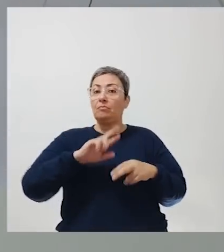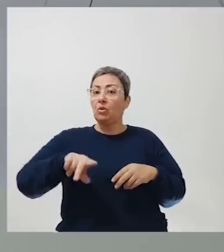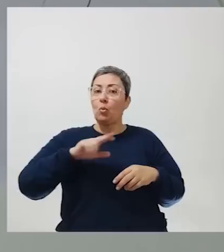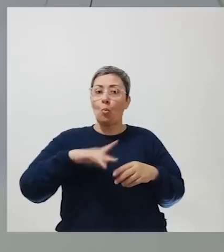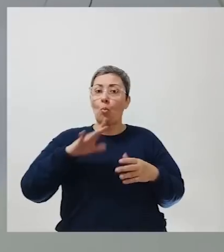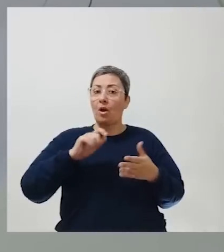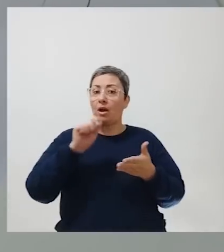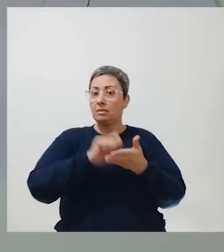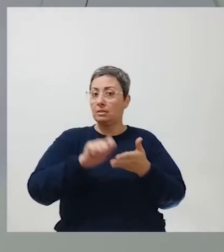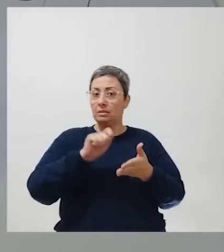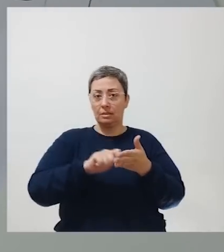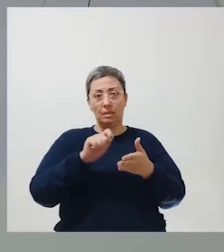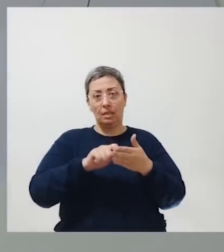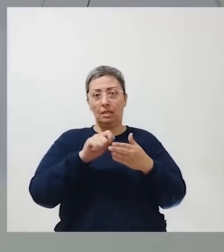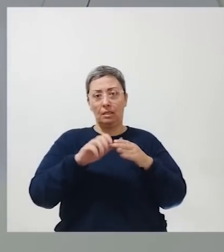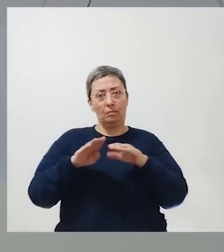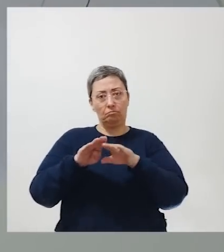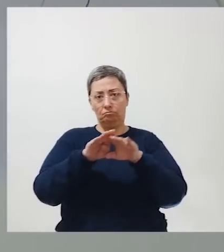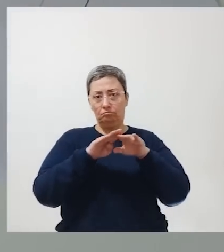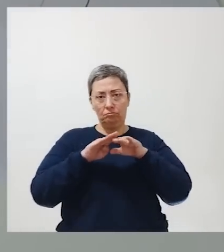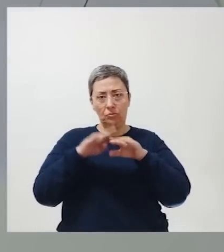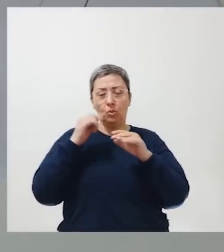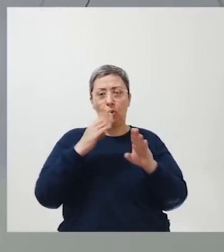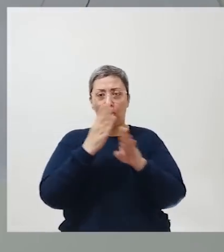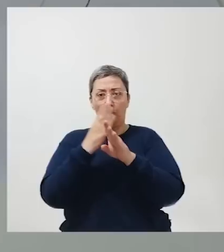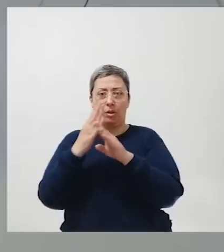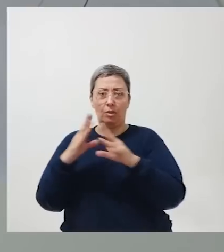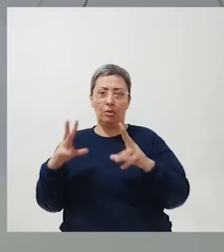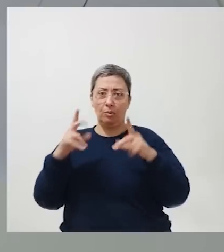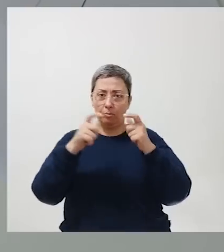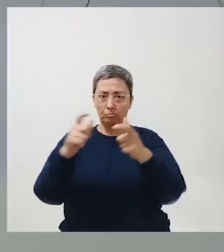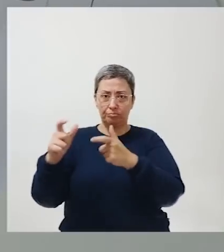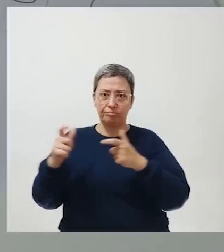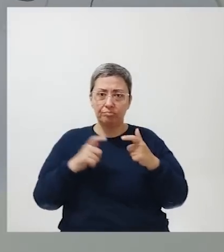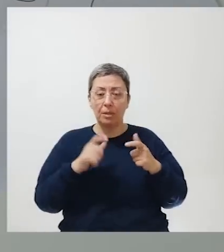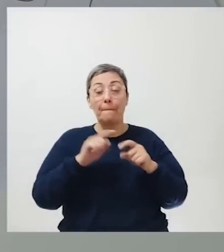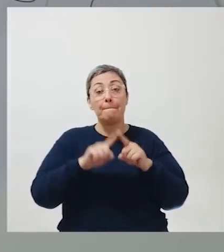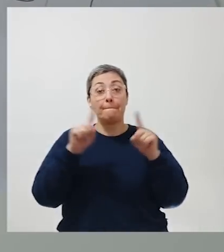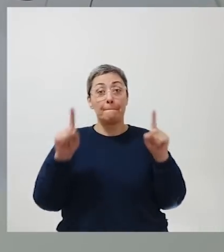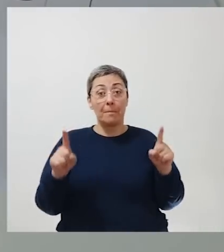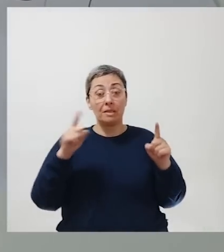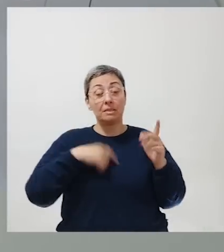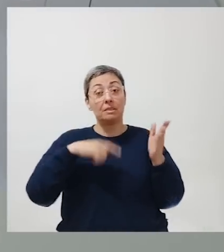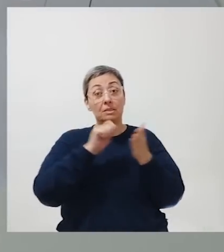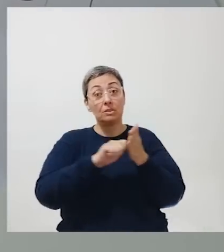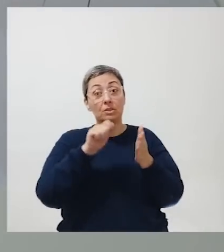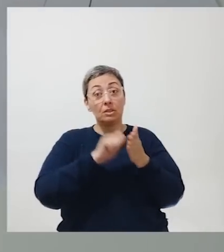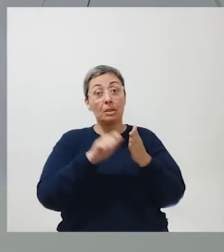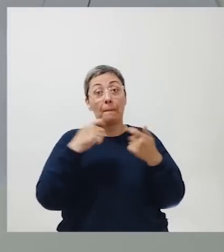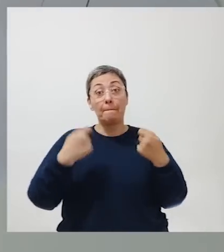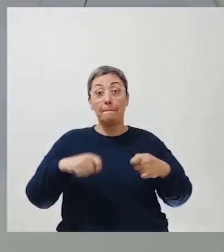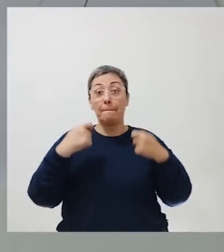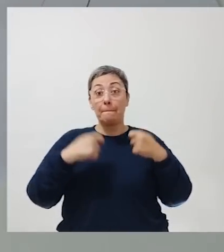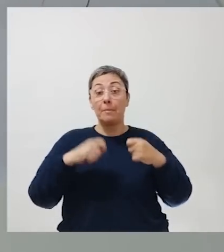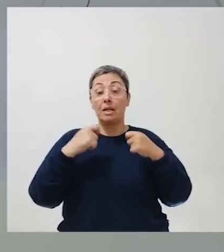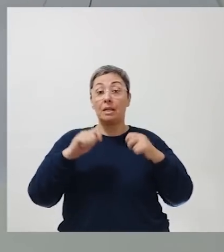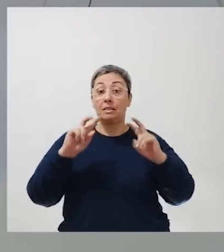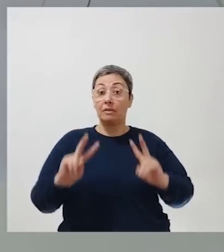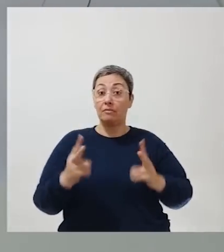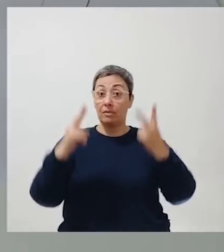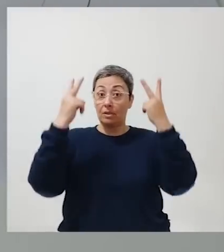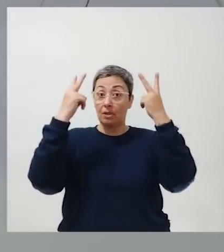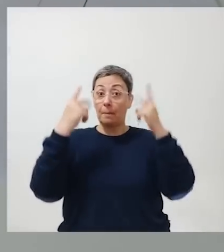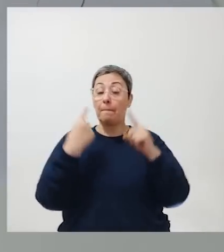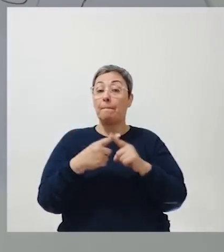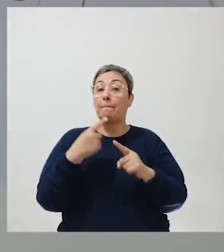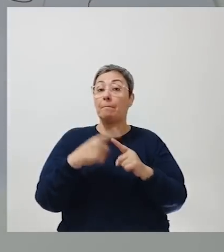é escrita convencional, a escrita que nós encontramos em todos os lugares. Porém, essa escrita precisa ser